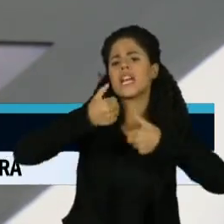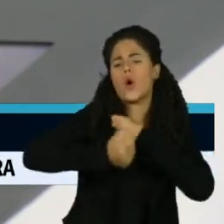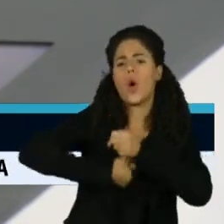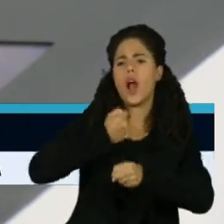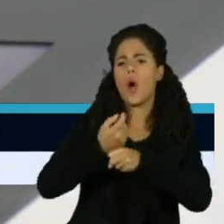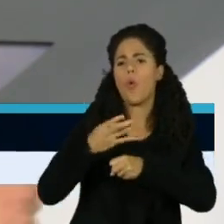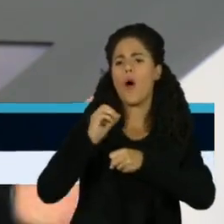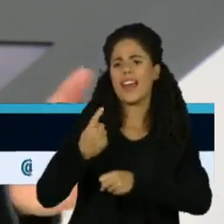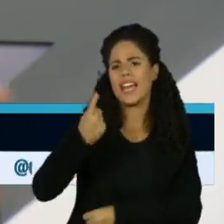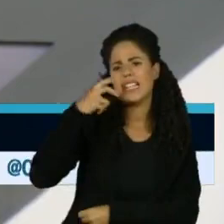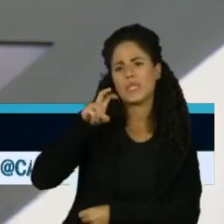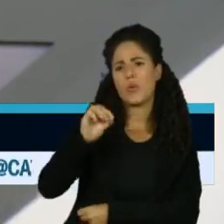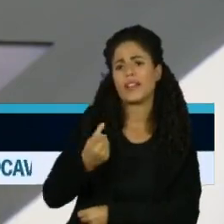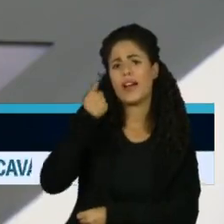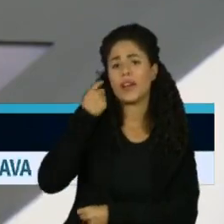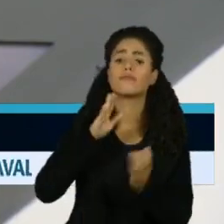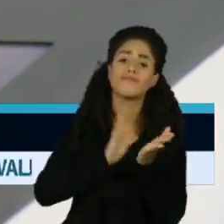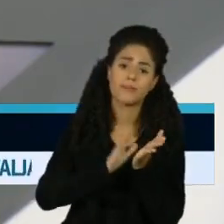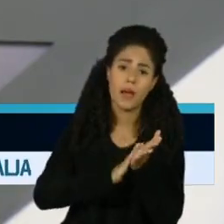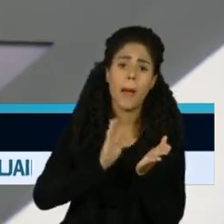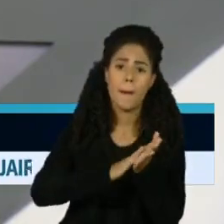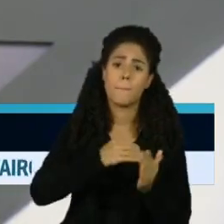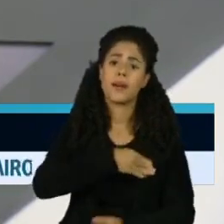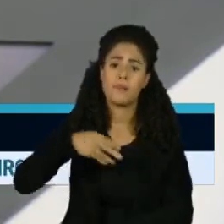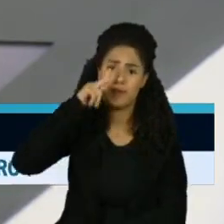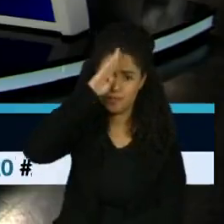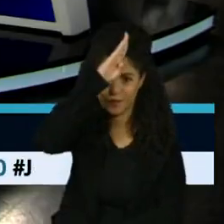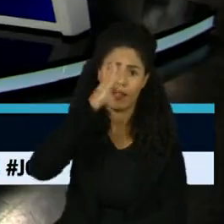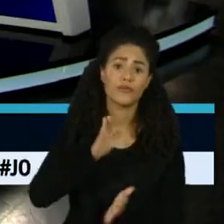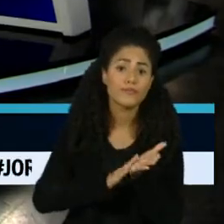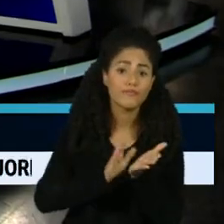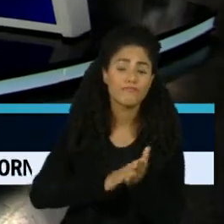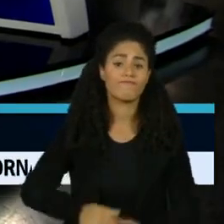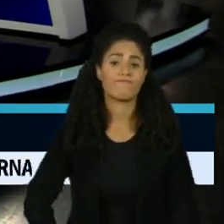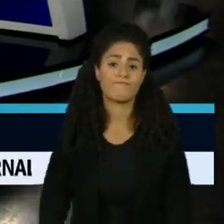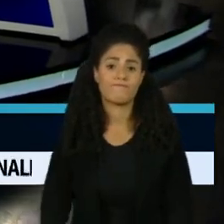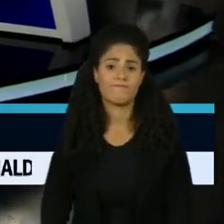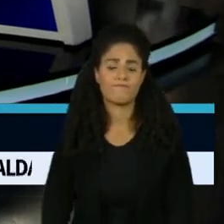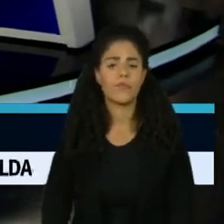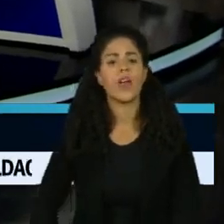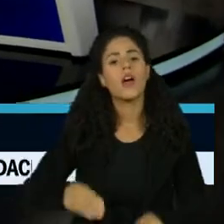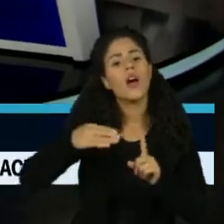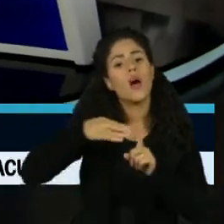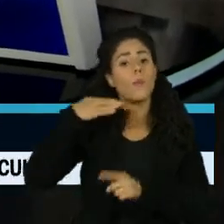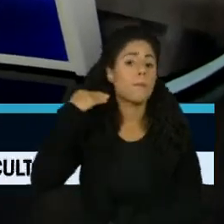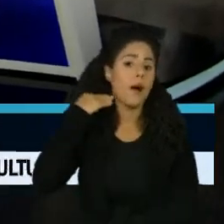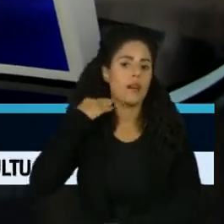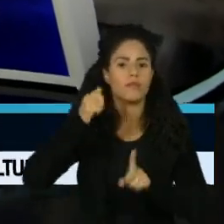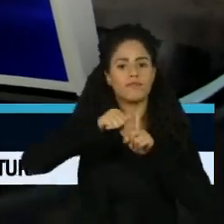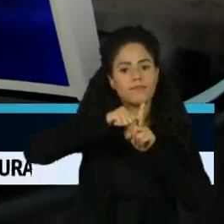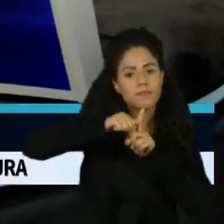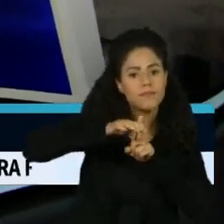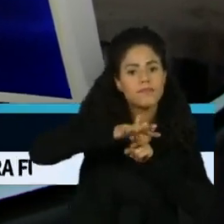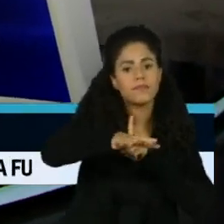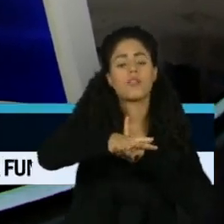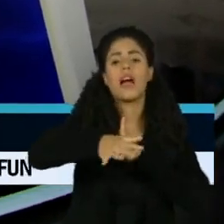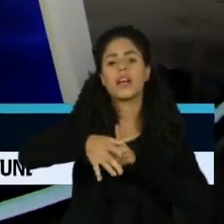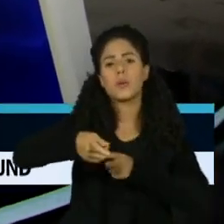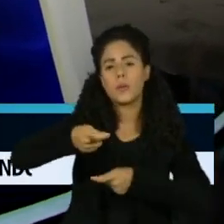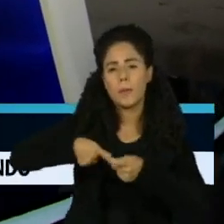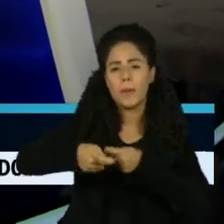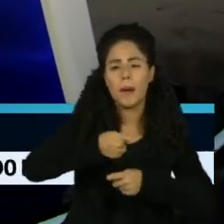40 50 anos atrás Parabéns Presidente senhor conseguiu o banco central vai calibrar o aperto monetário e